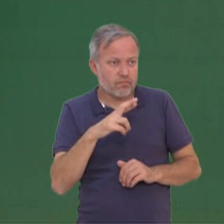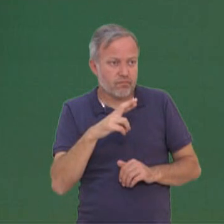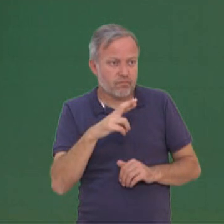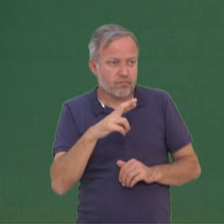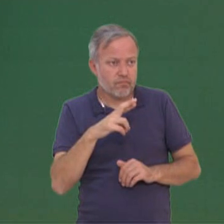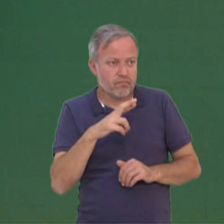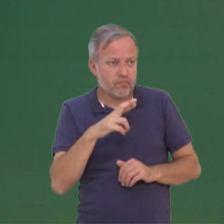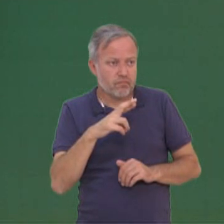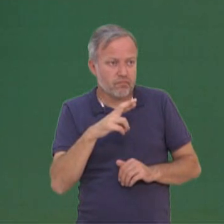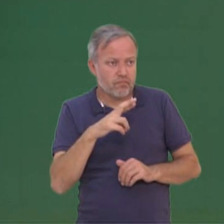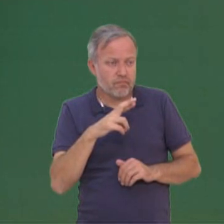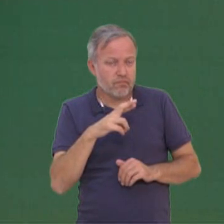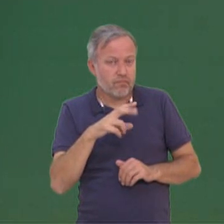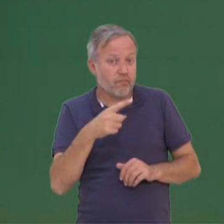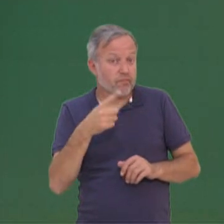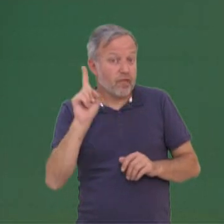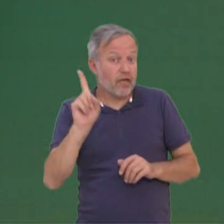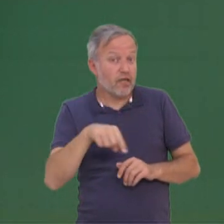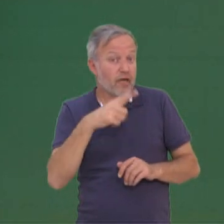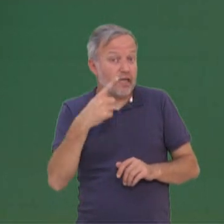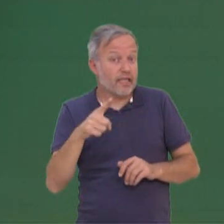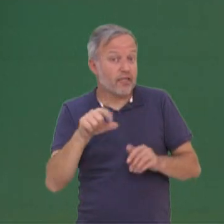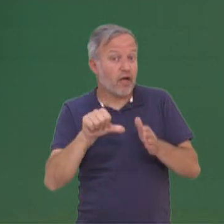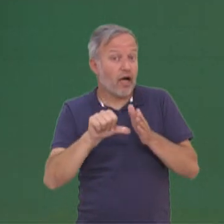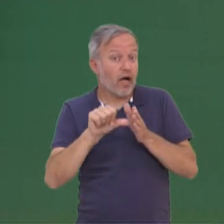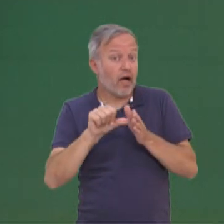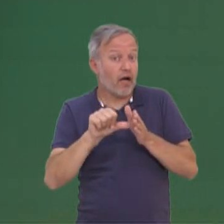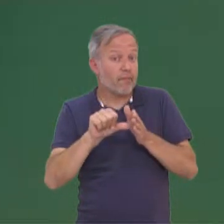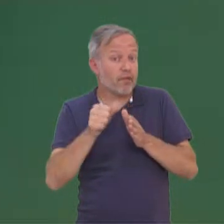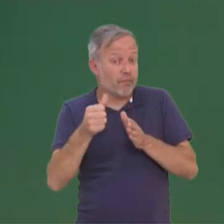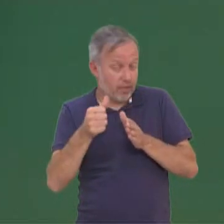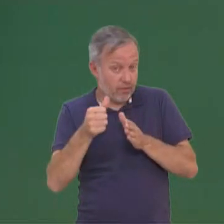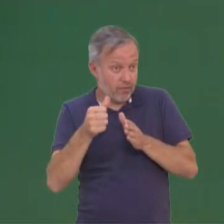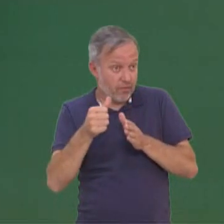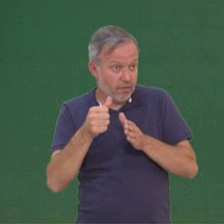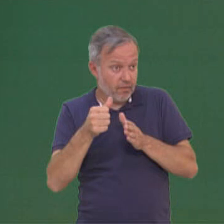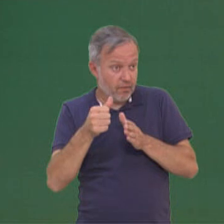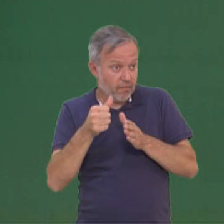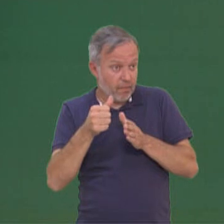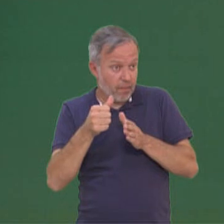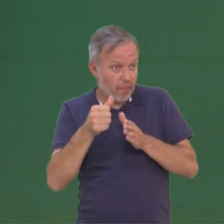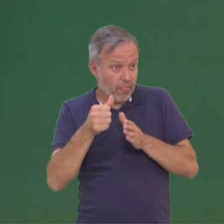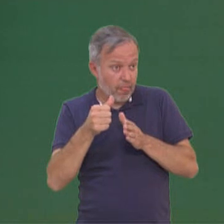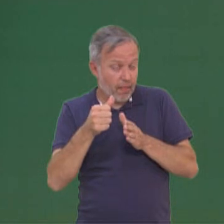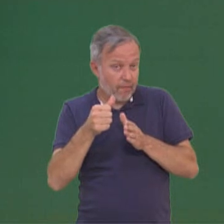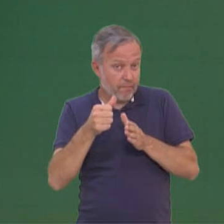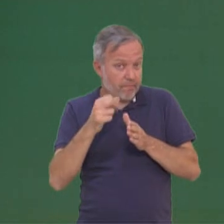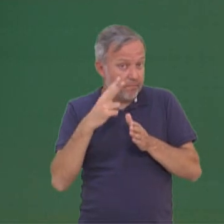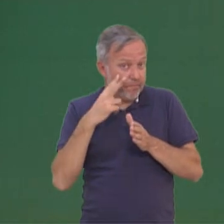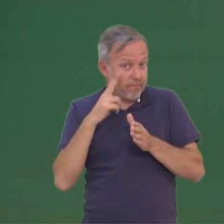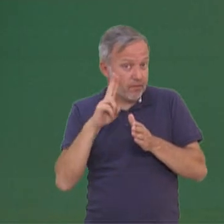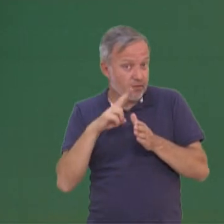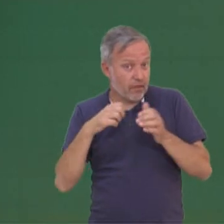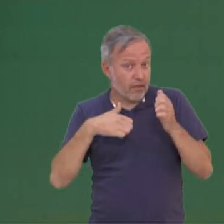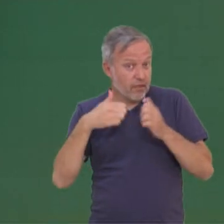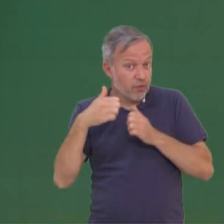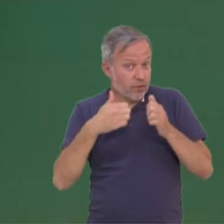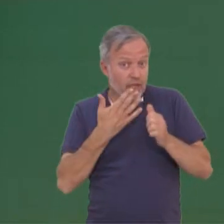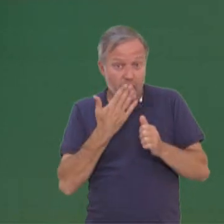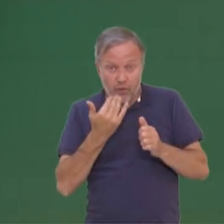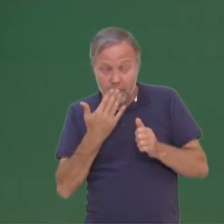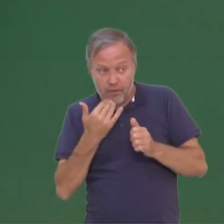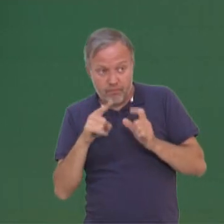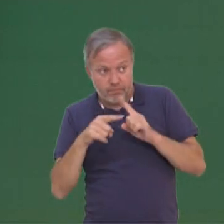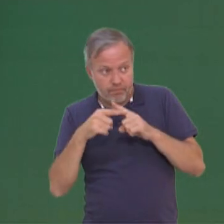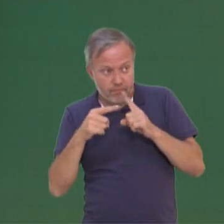saber qual é a correta eliminando as erradas. Você não era obrigado a saber que ascomiceto é usado na indústria de alimentos, mas você é